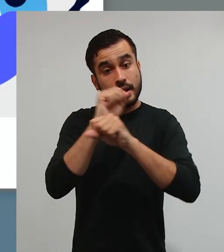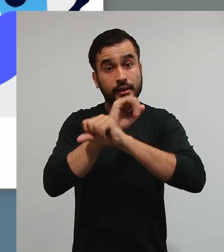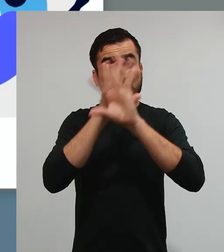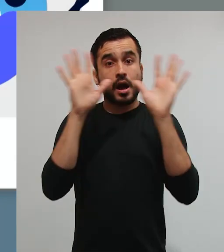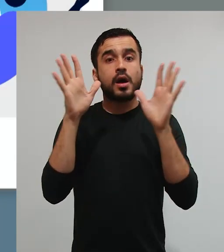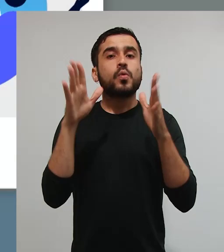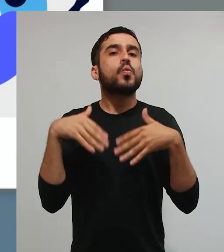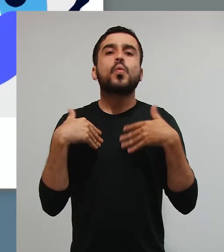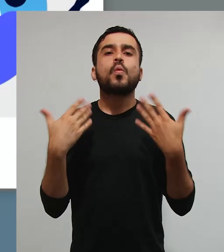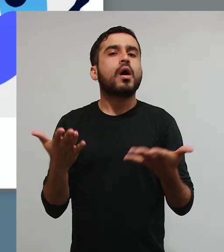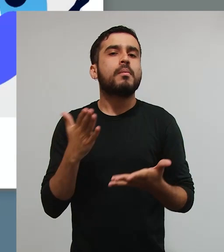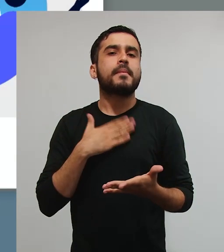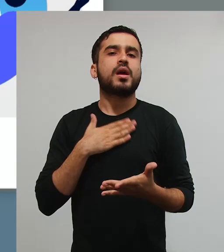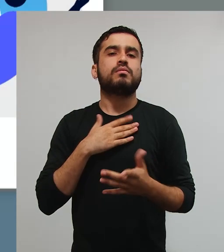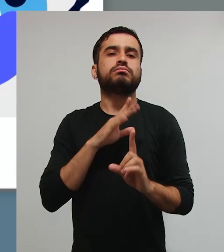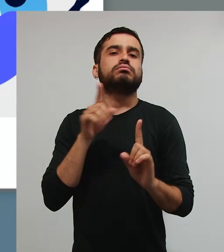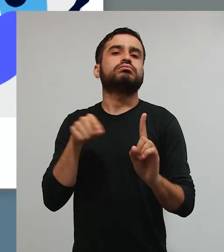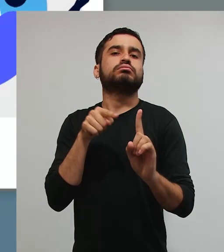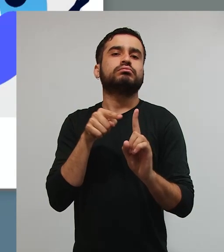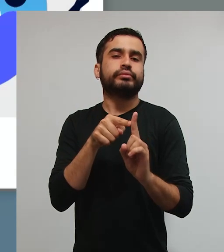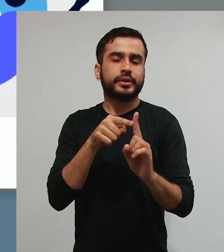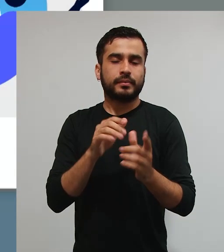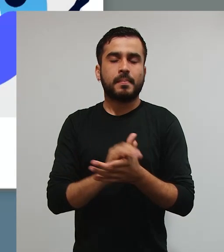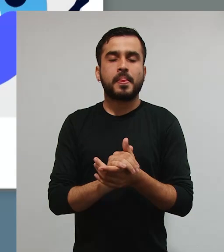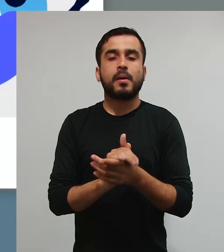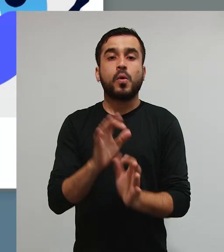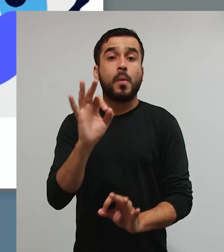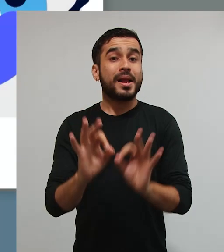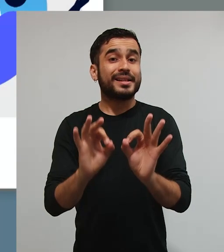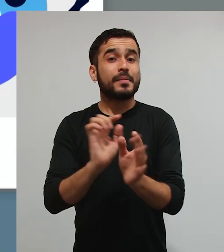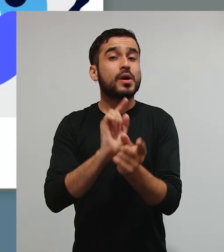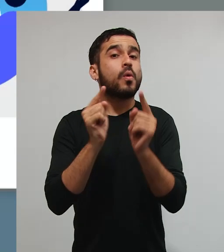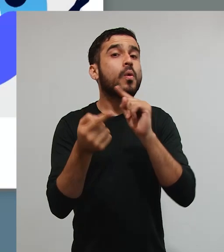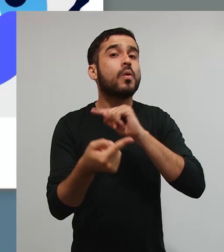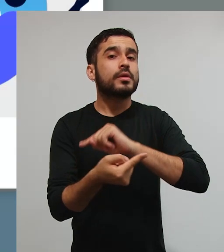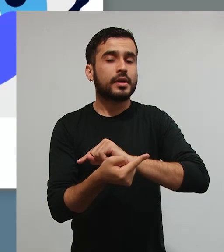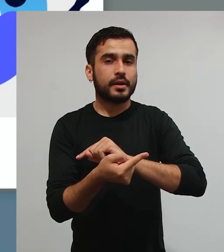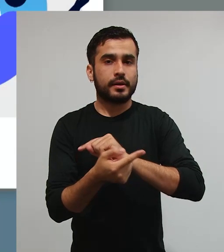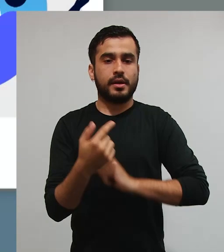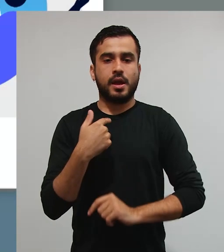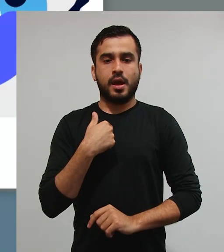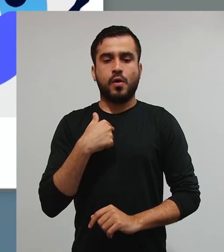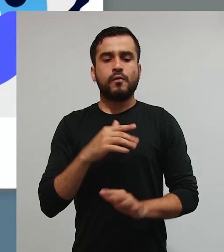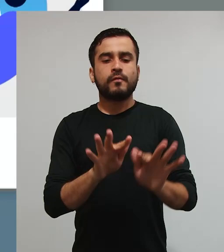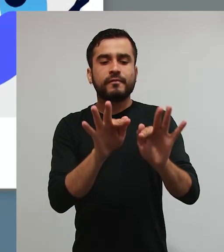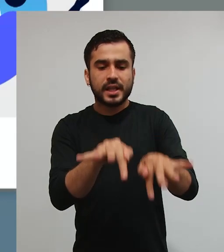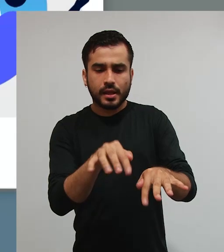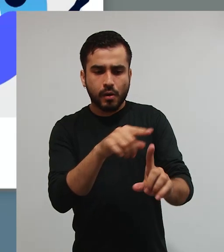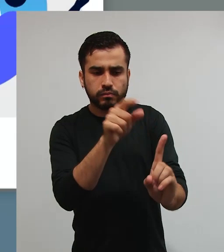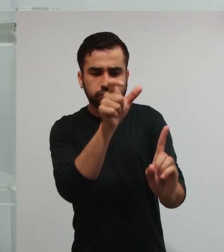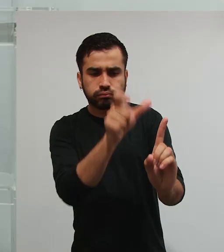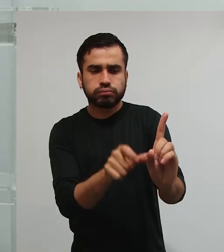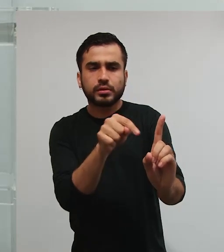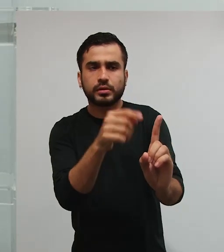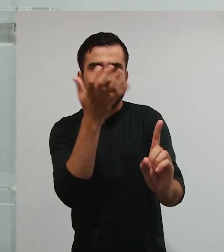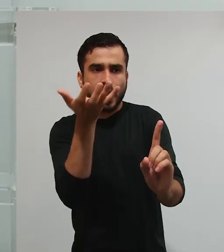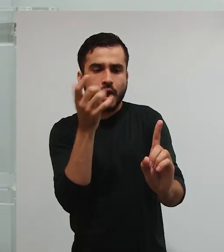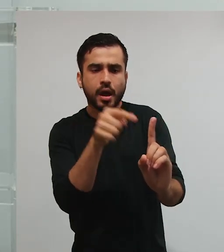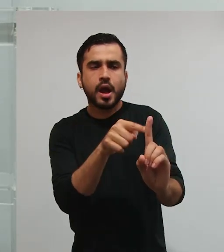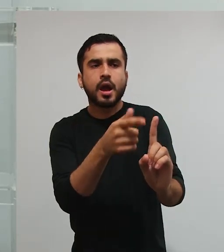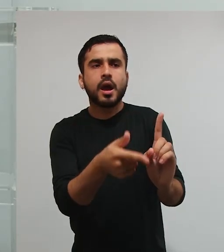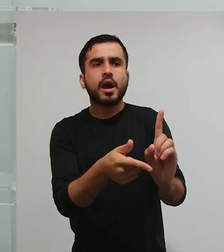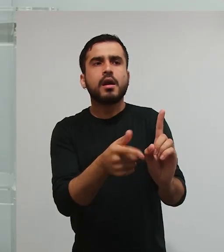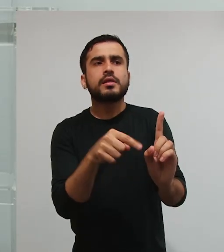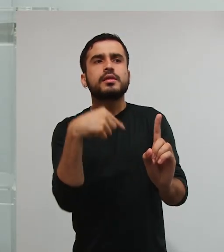a intencionalidade pedagógica. Então, o planejamento reverso é, o que eu quero ao final? E é por isso que o planejamento é reverso. Você